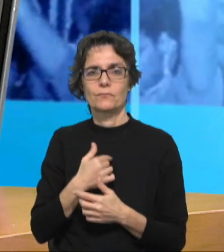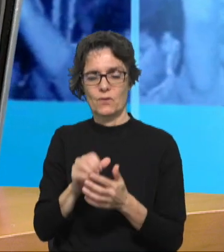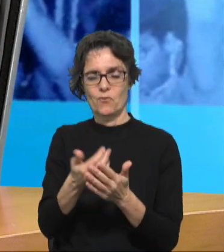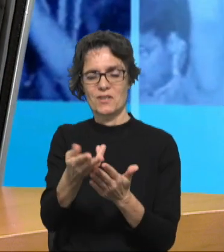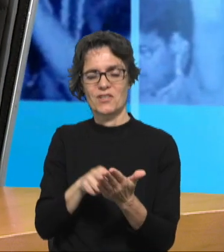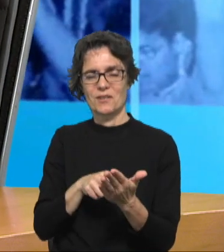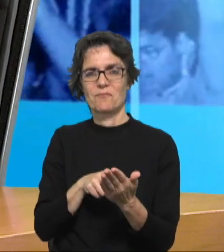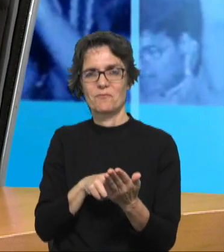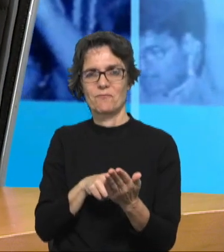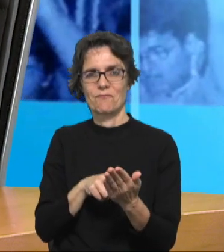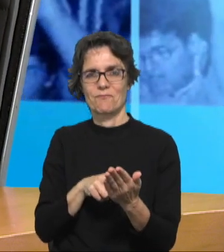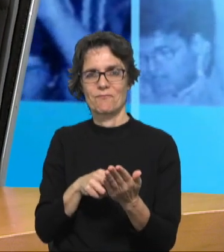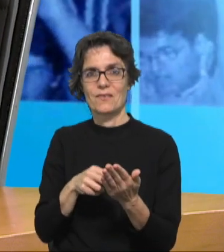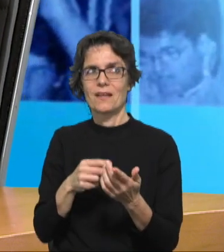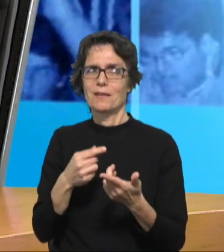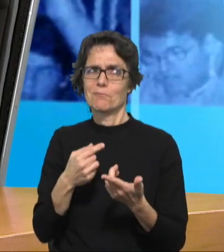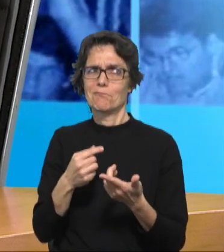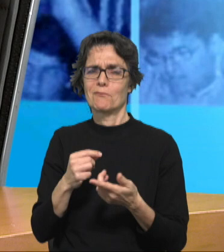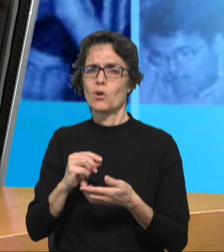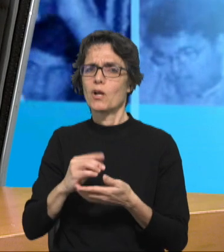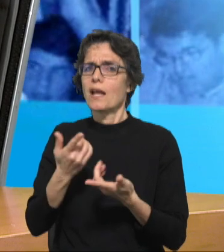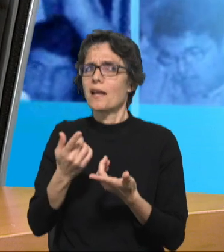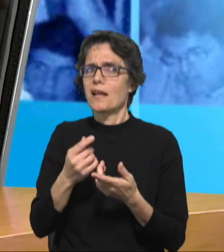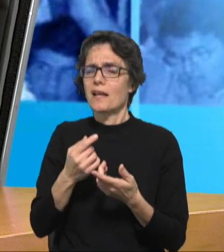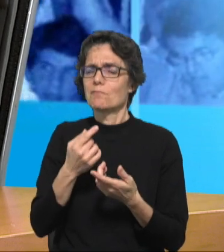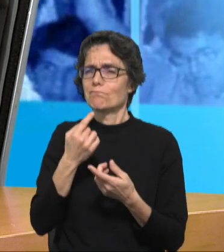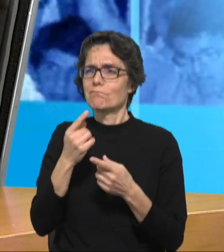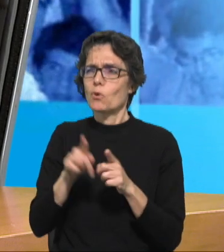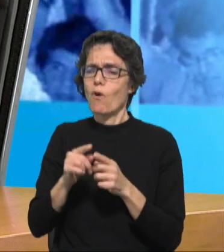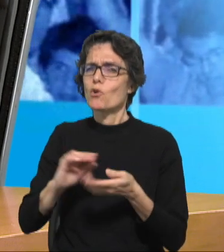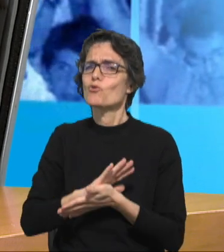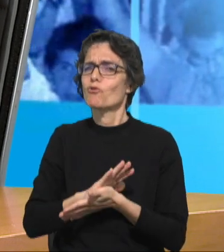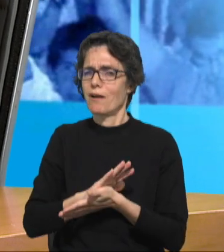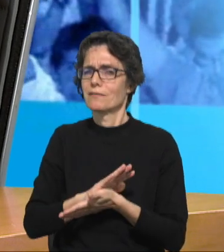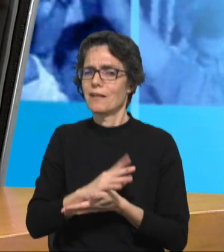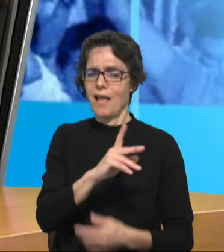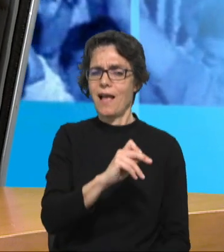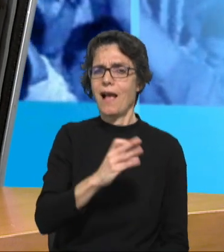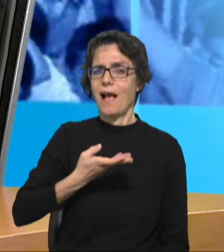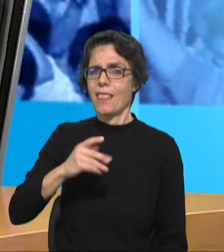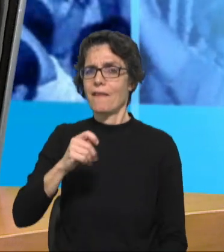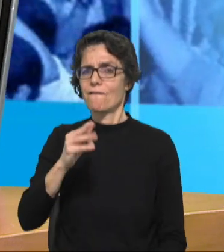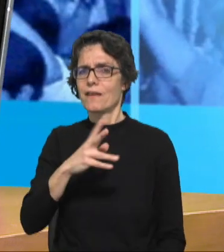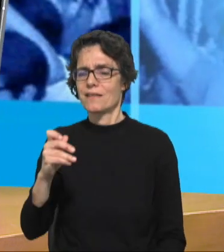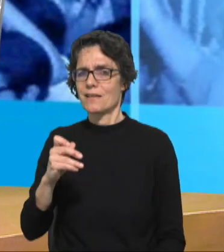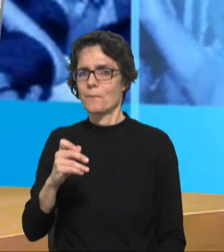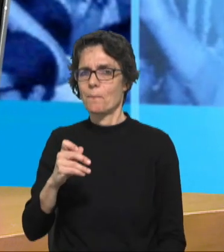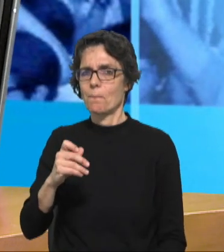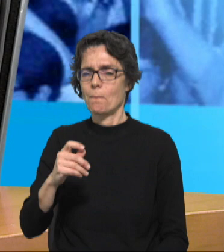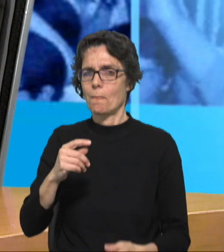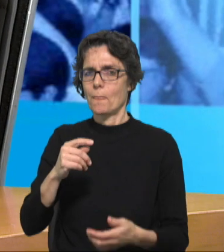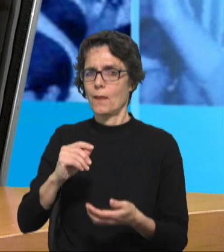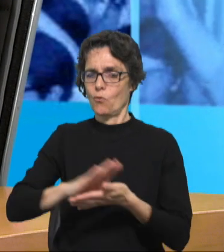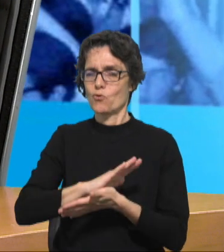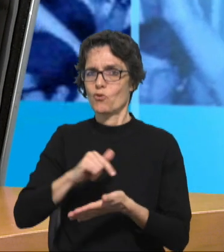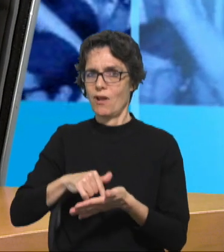é? E o jornal também procura um pouco ser isso, não é? E a defesa teve essa missão, não é? Assumindo-se como